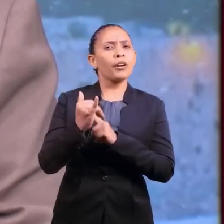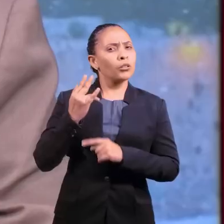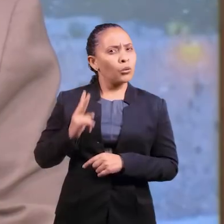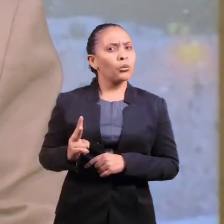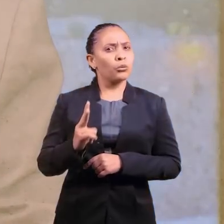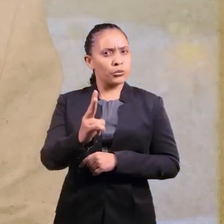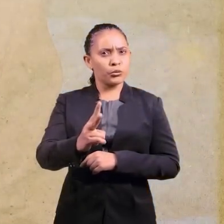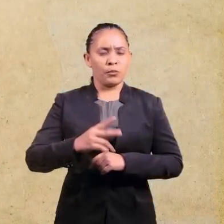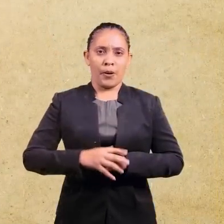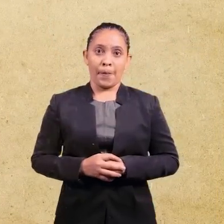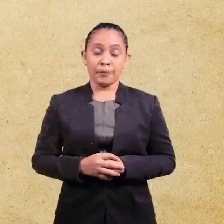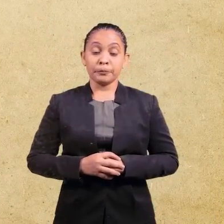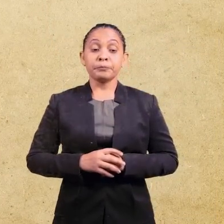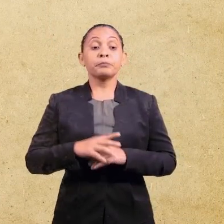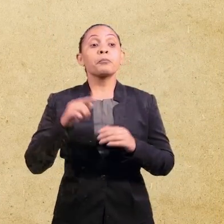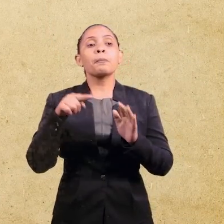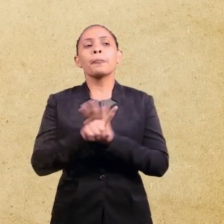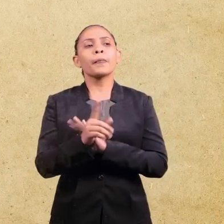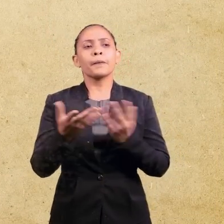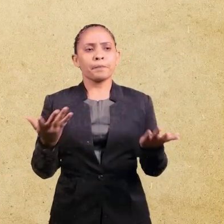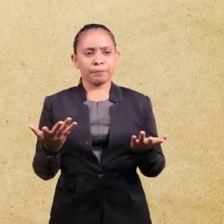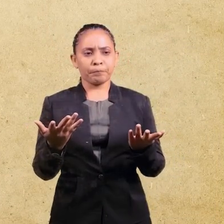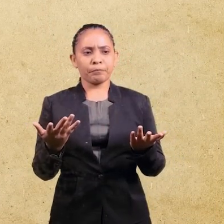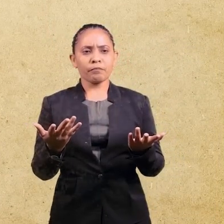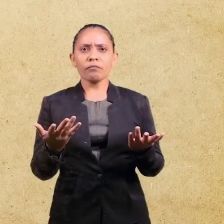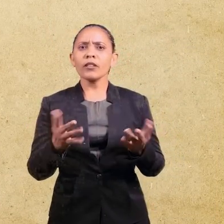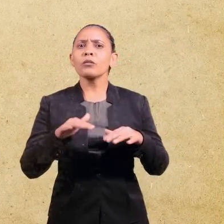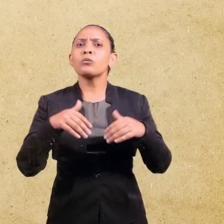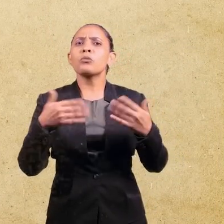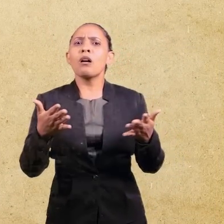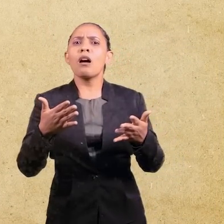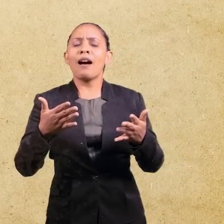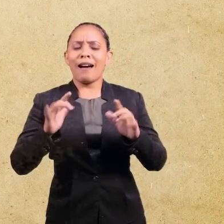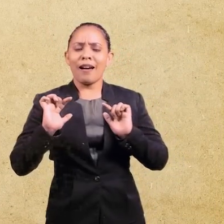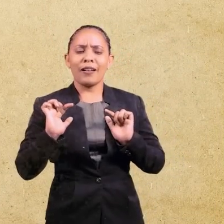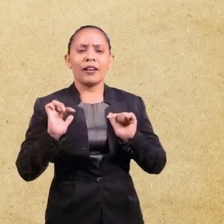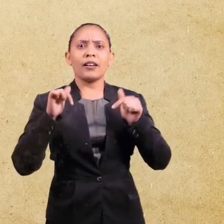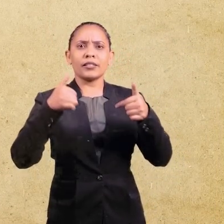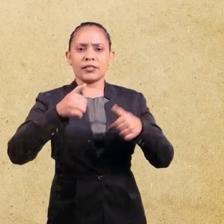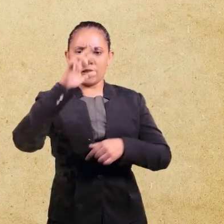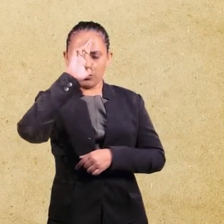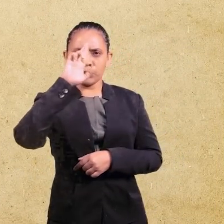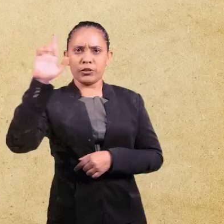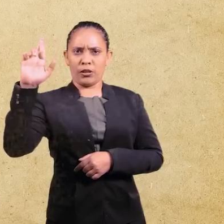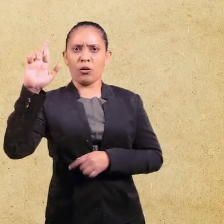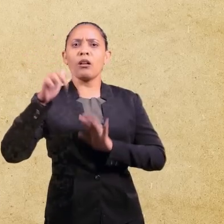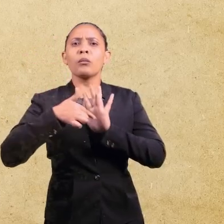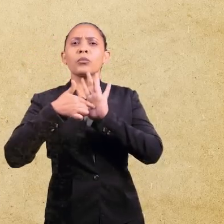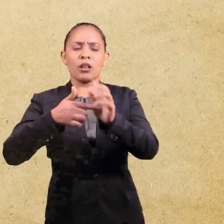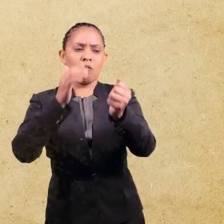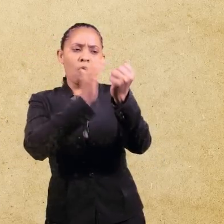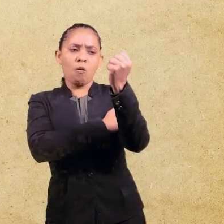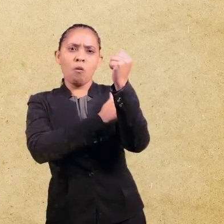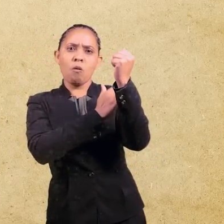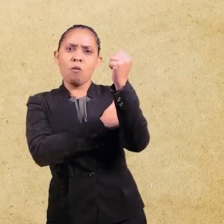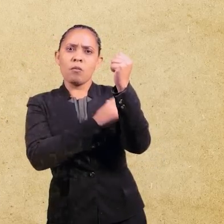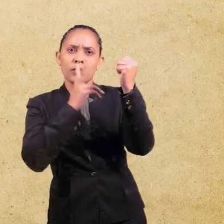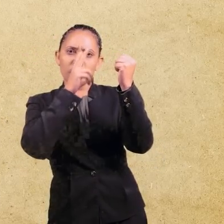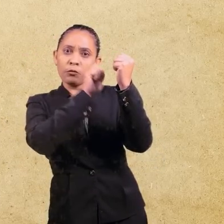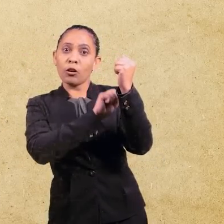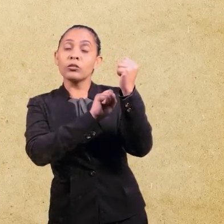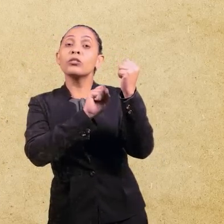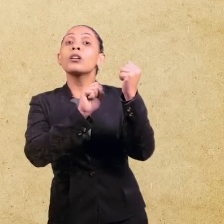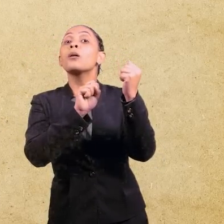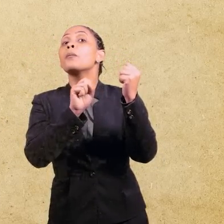dizendo assim: e a quem se manifestou o braço do Senhor? O braço do Senhor se refere ao seu poder, à